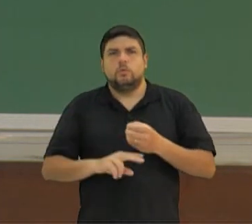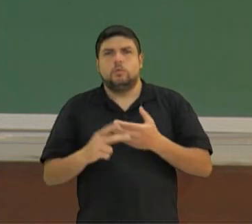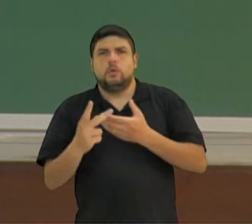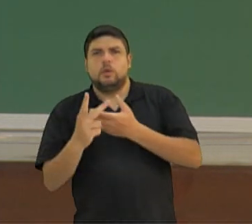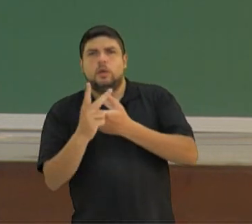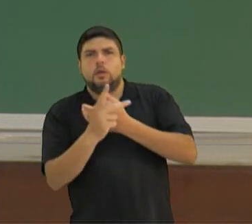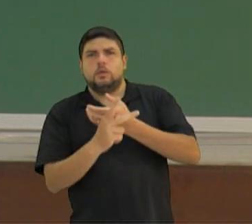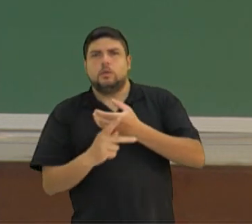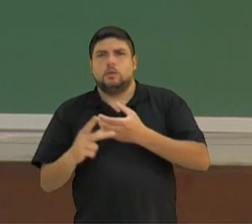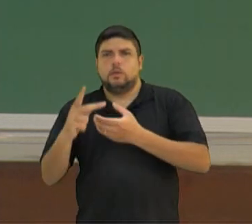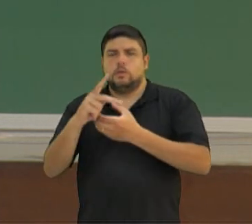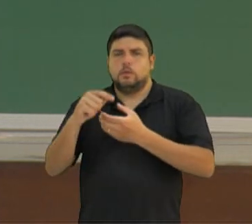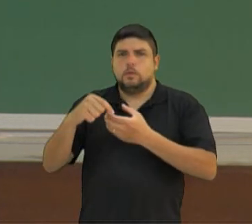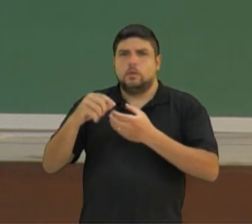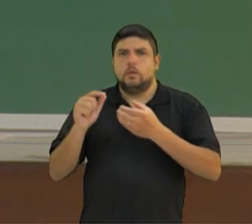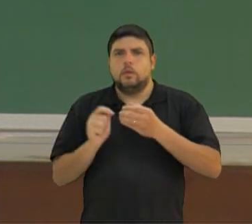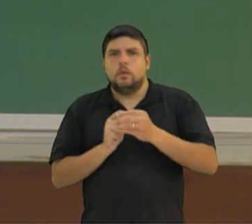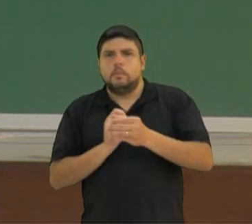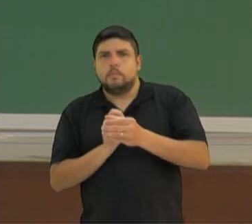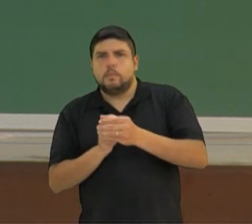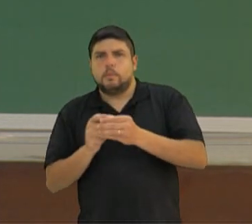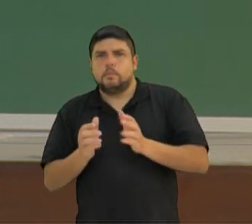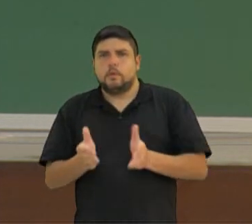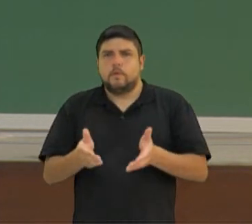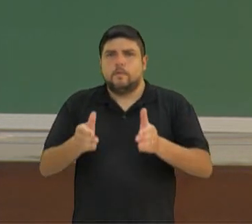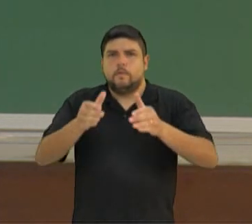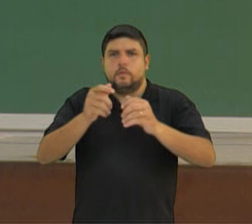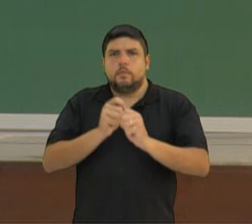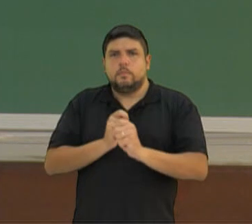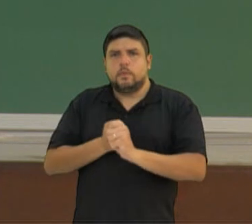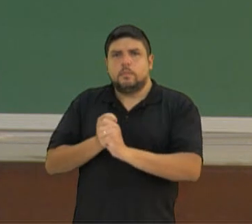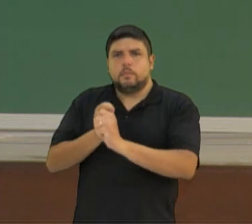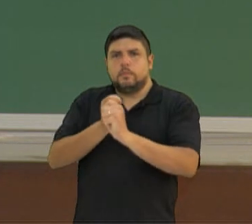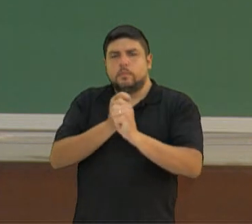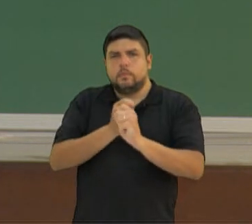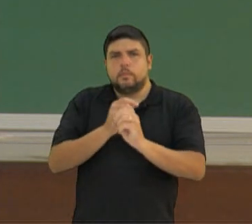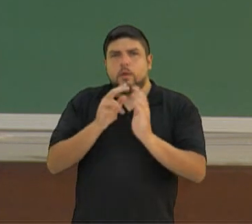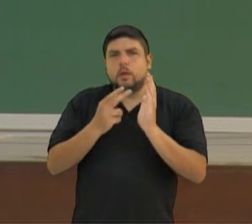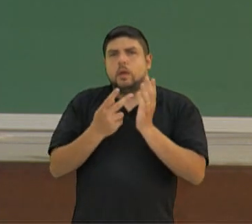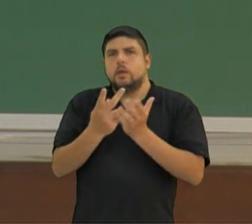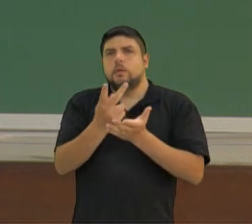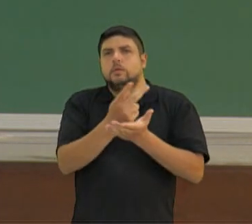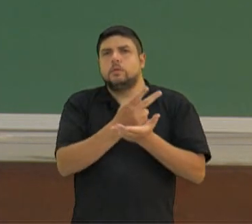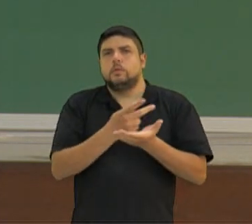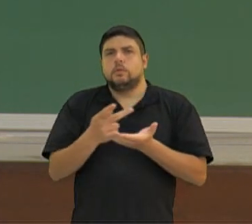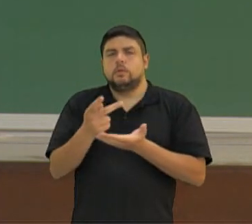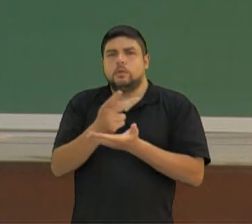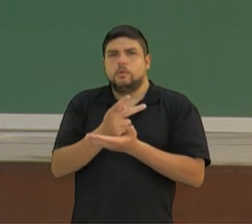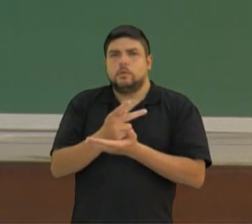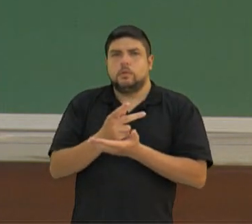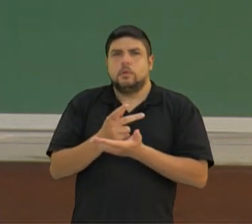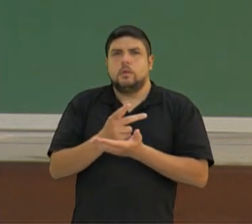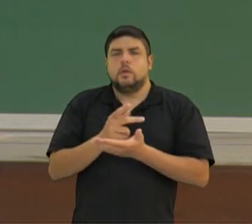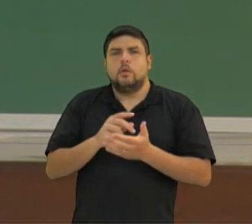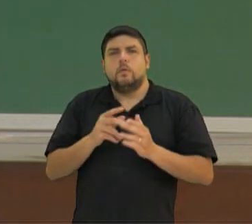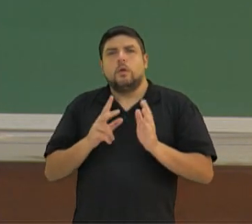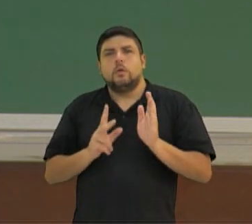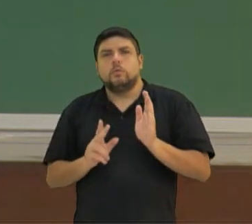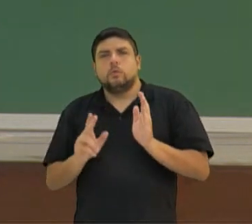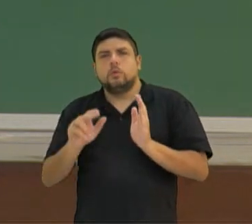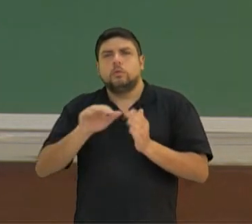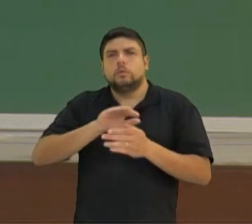desenhos feitos em incisões, pinturas biocromáticas, policromáticos, corte em alto